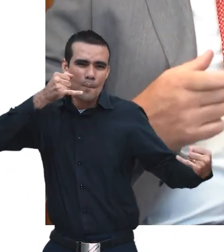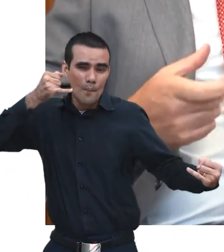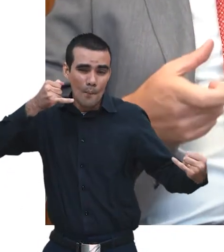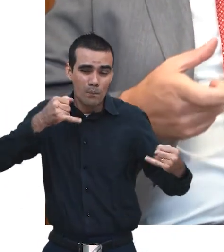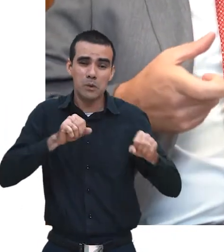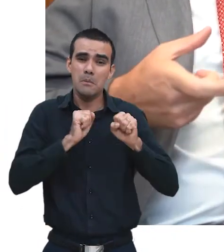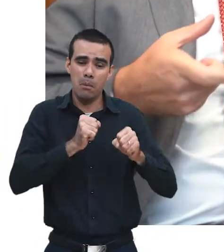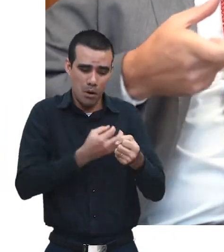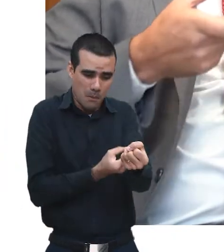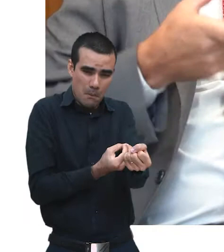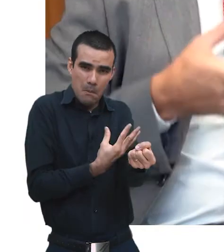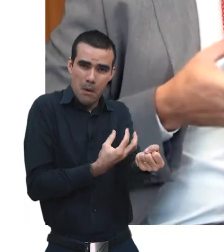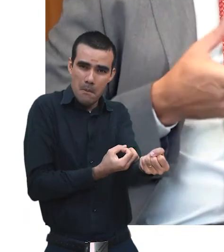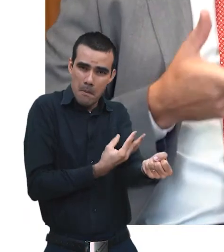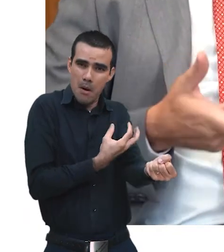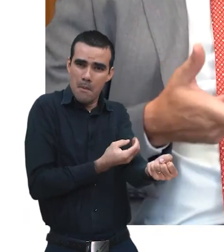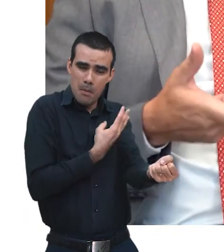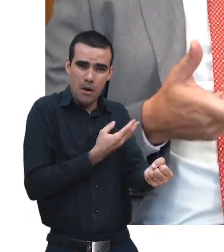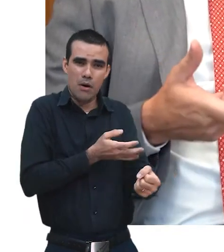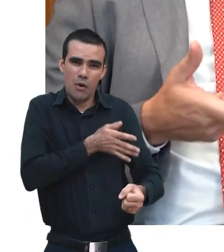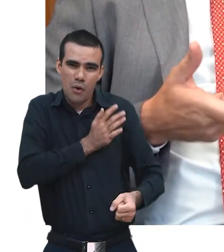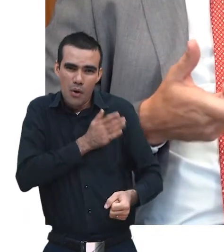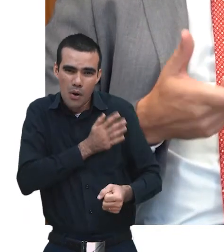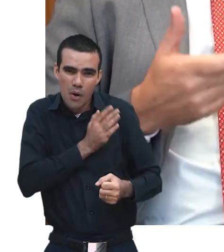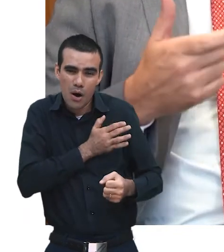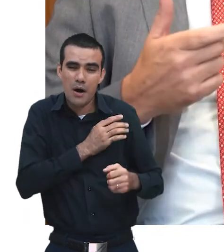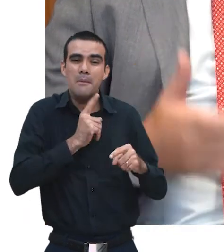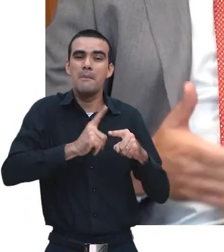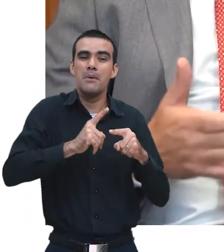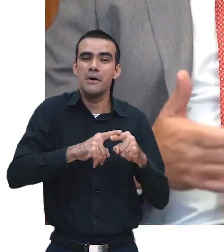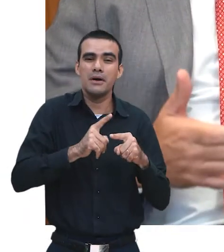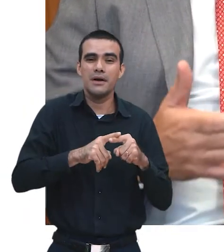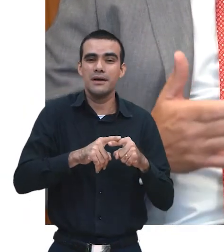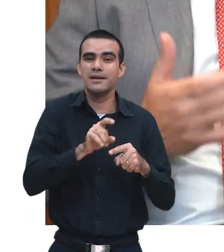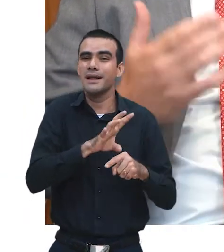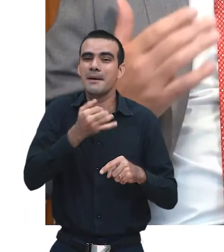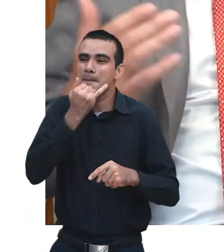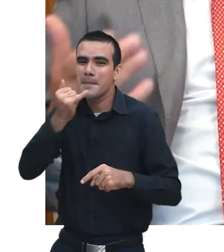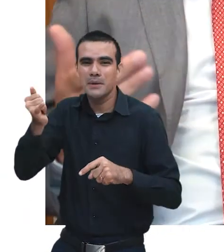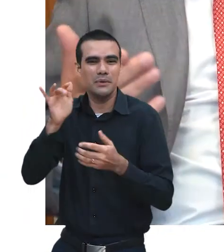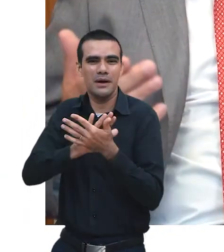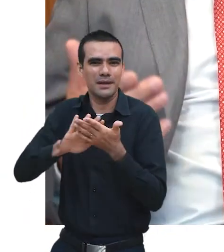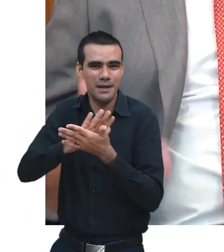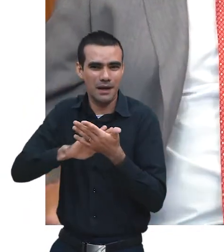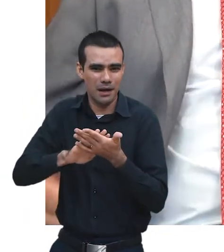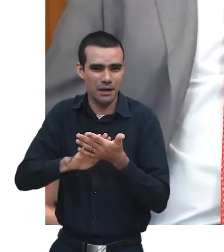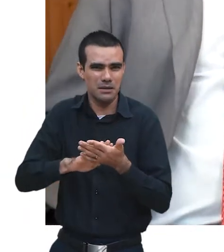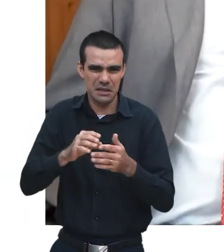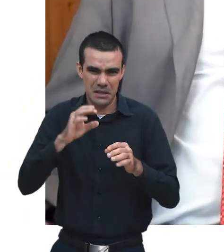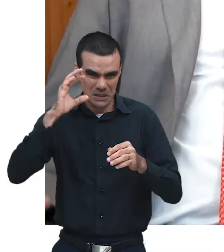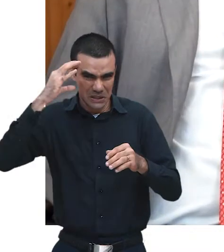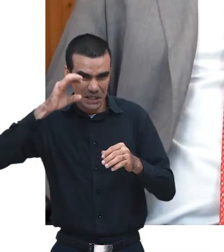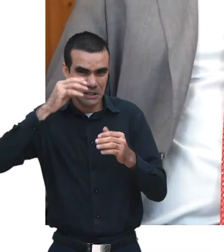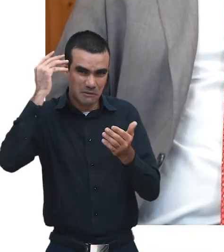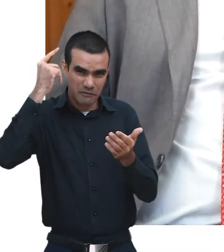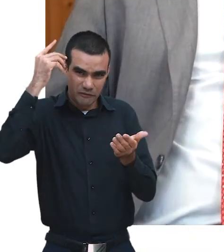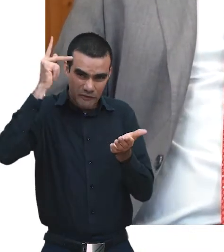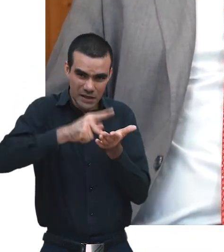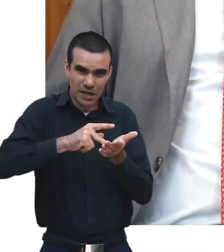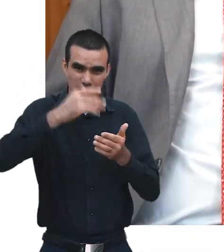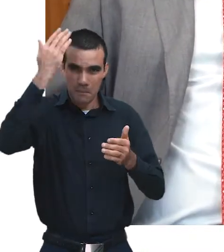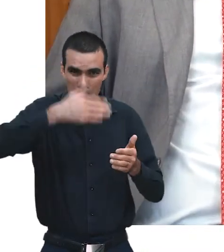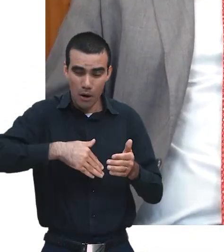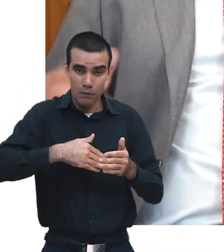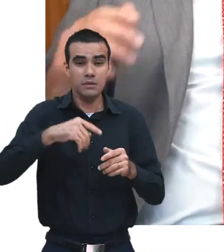ele pode aumentar a formação de coágulo dentro das coronárias pelo simples processo de não perdoar. Isso é cientificamente